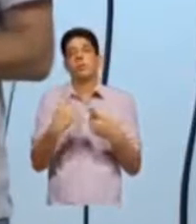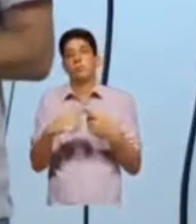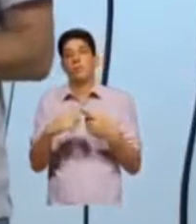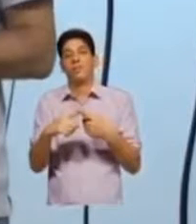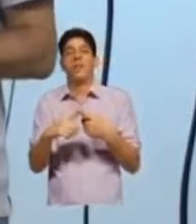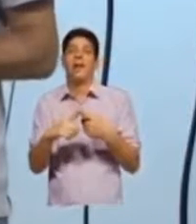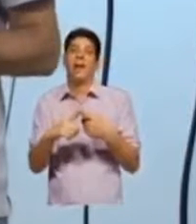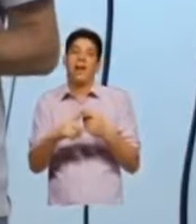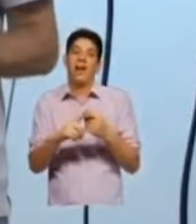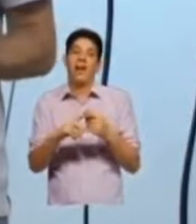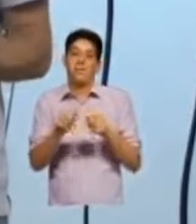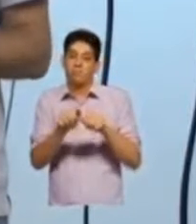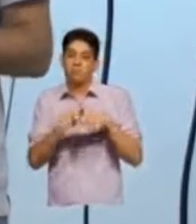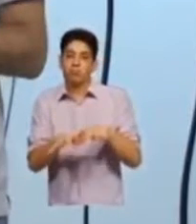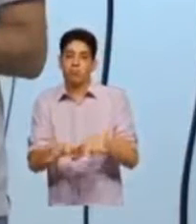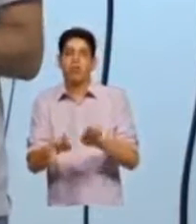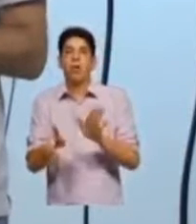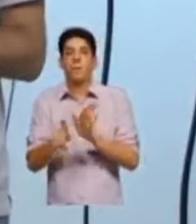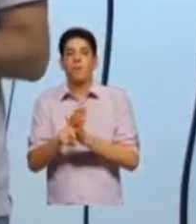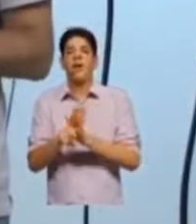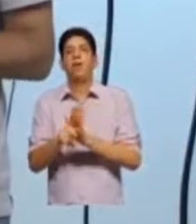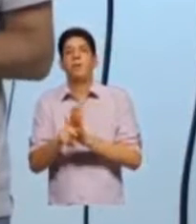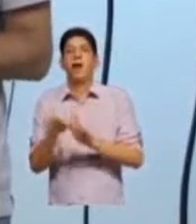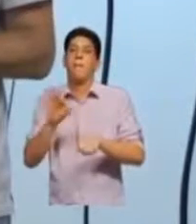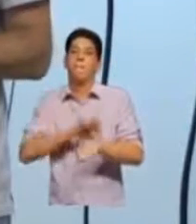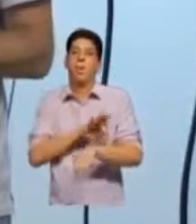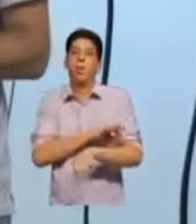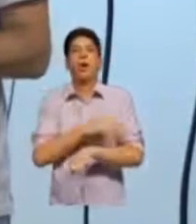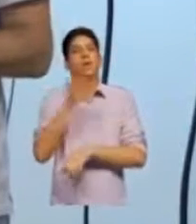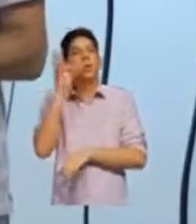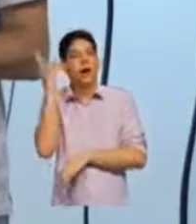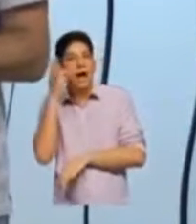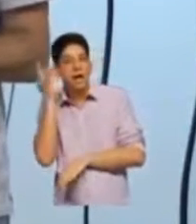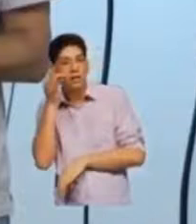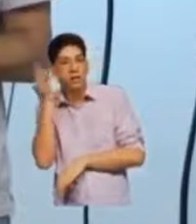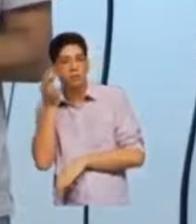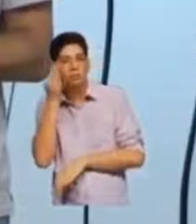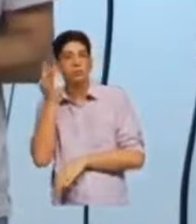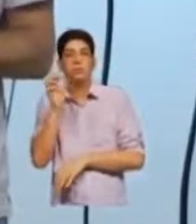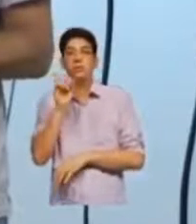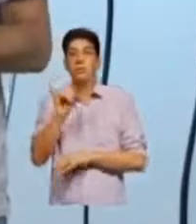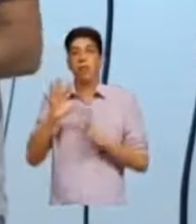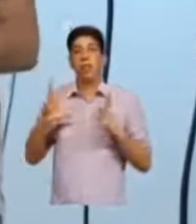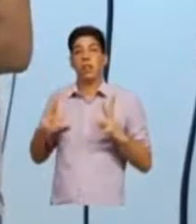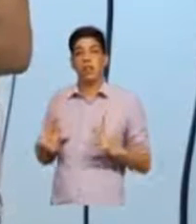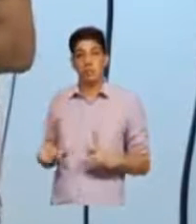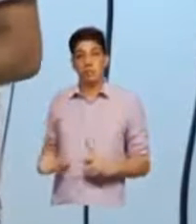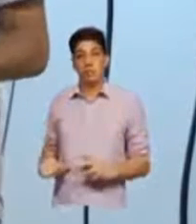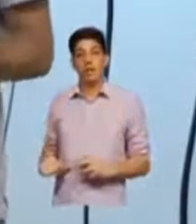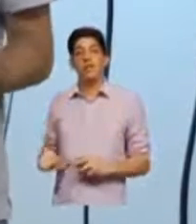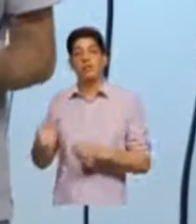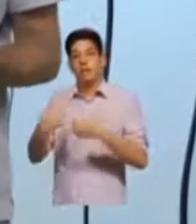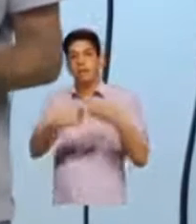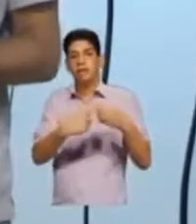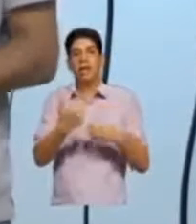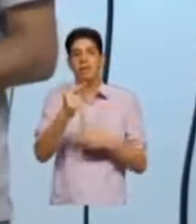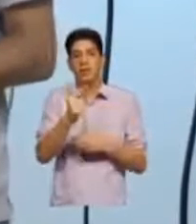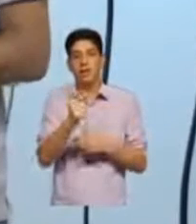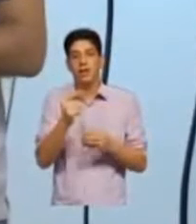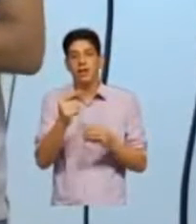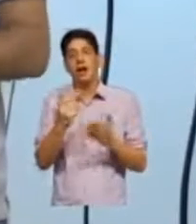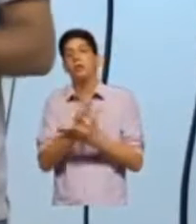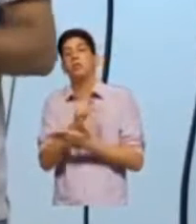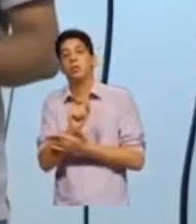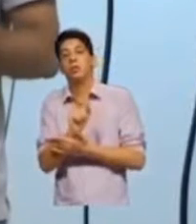rato. Se eu não tenho não tenho saneamento básico adequado para aquela pessoa, obviamente eu vou ter vários roedores, vários